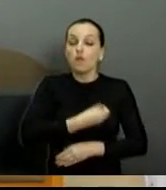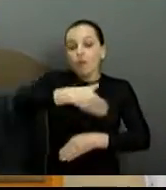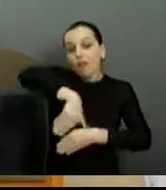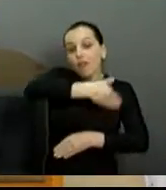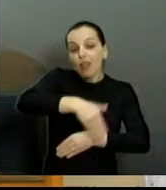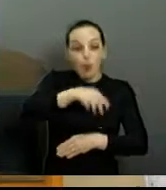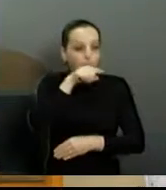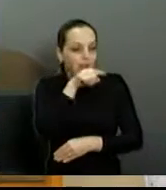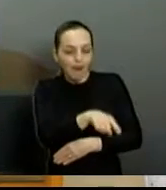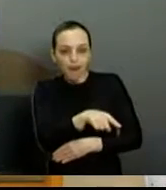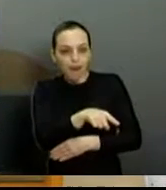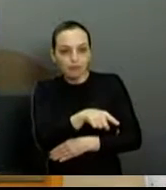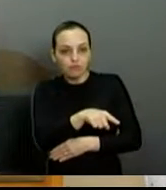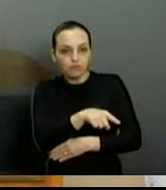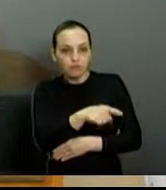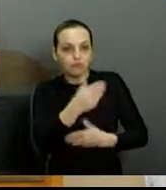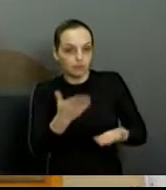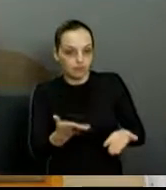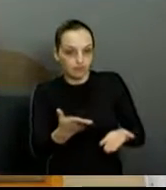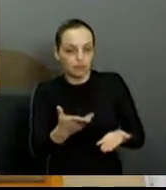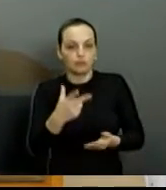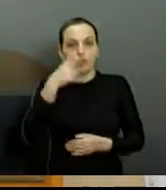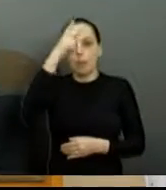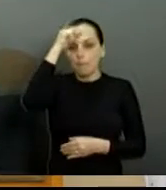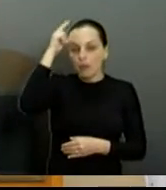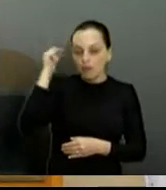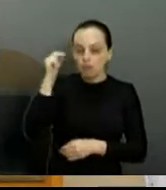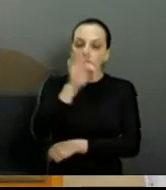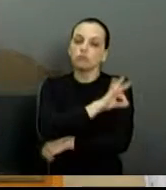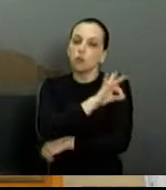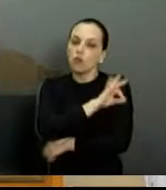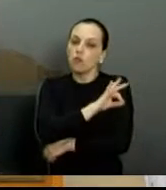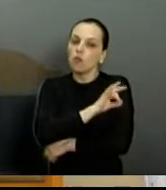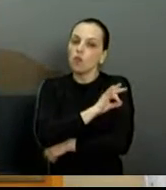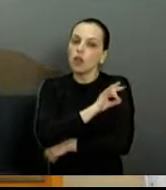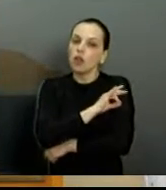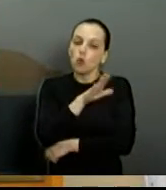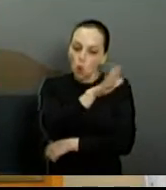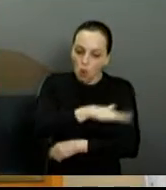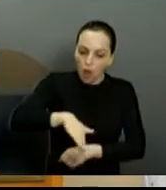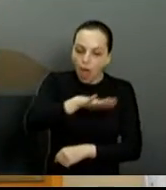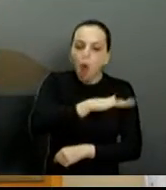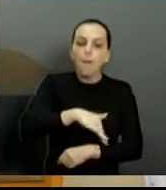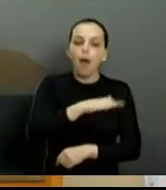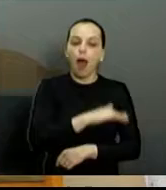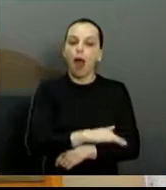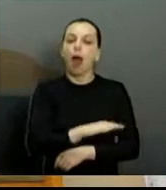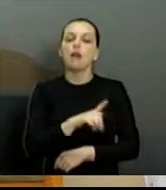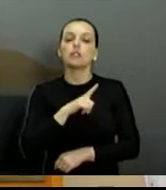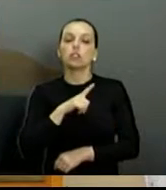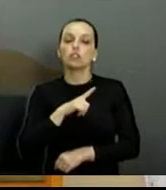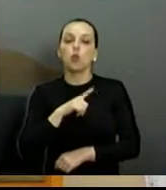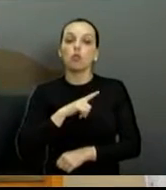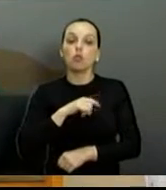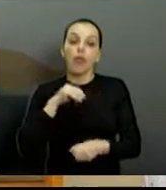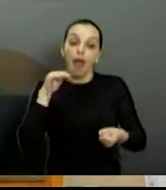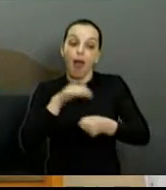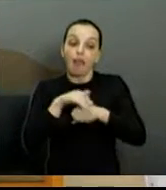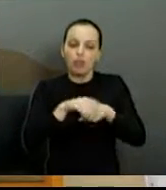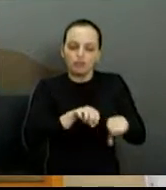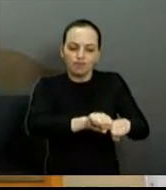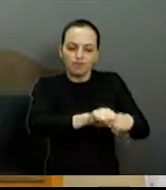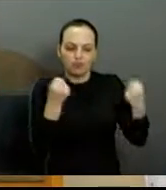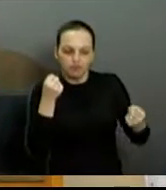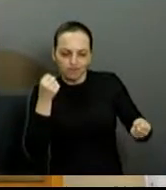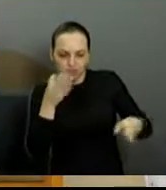ali a prefeitura uso local durante o dia ea noite rebentou rebenta o cadê a demora para lá porque